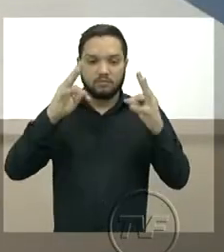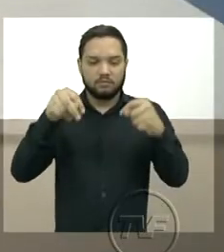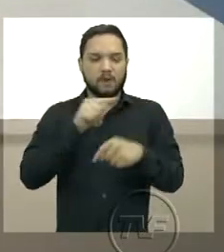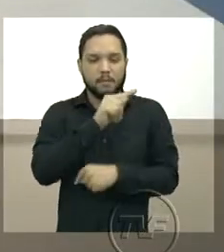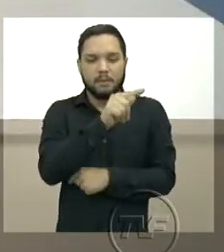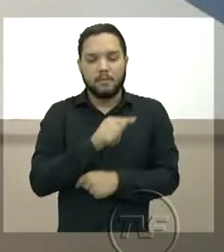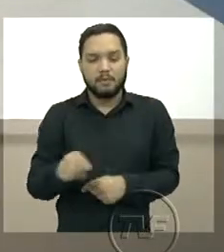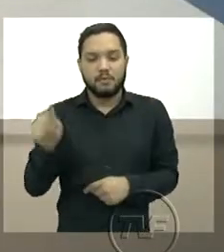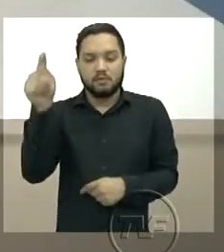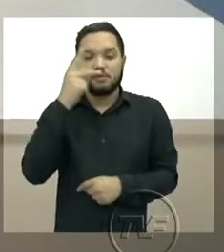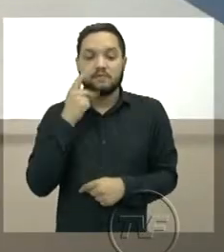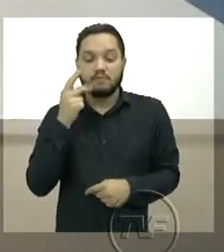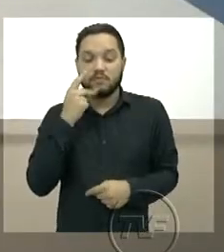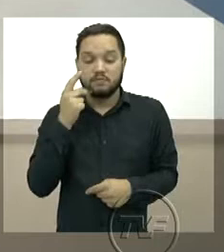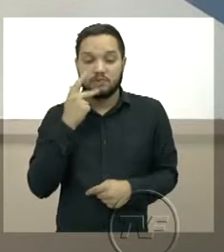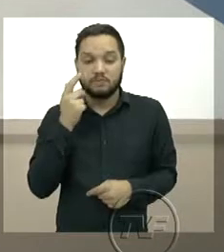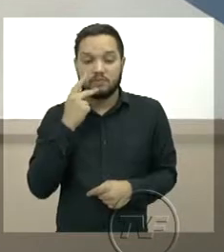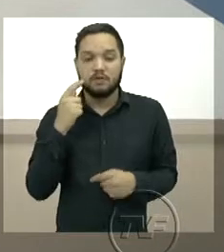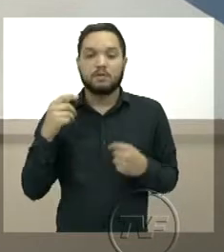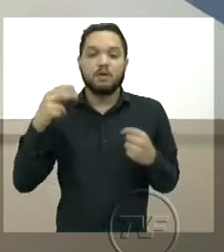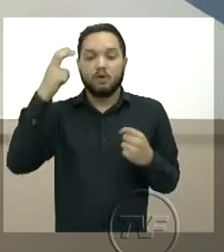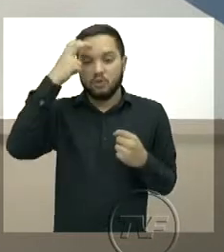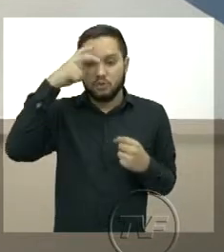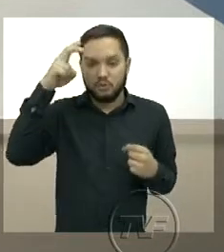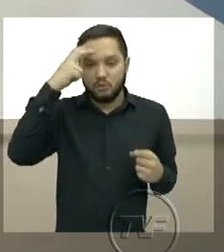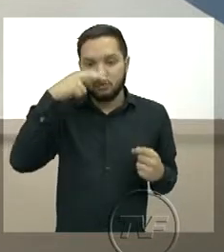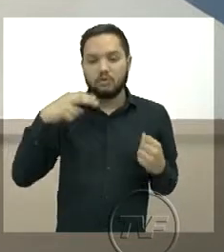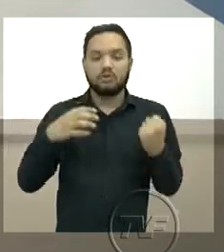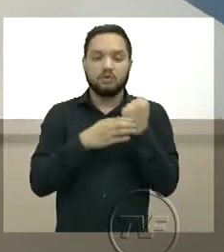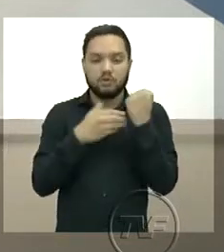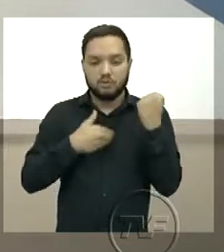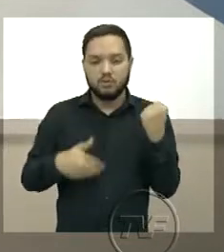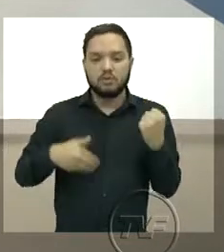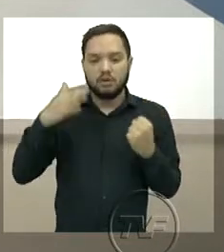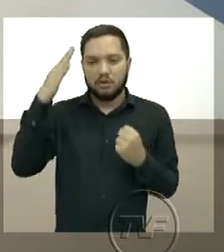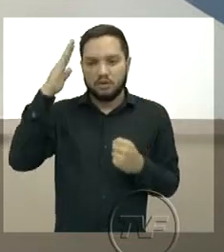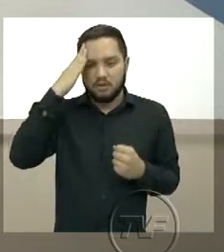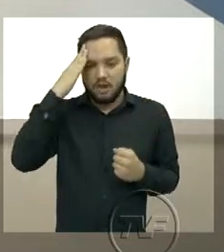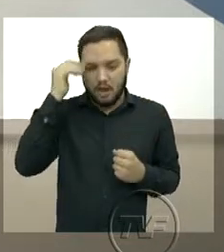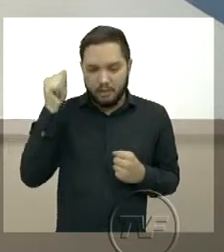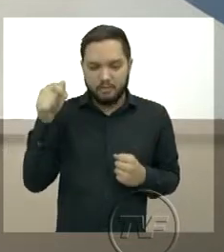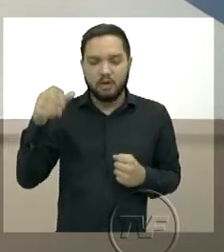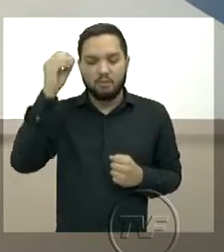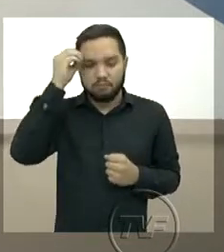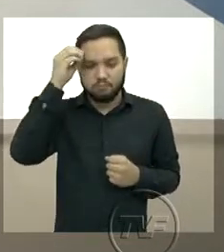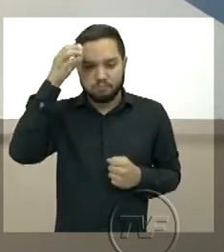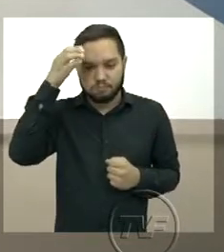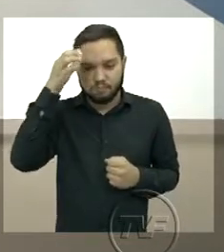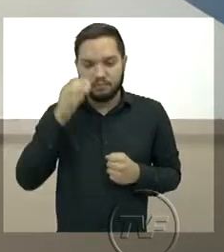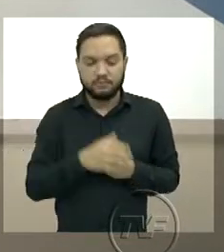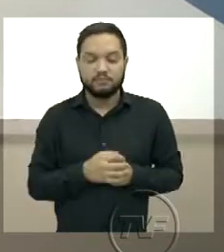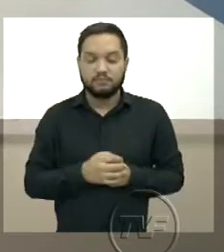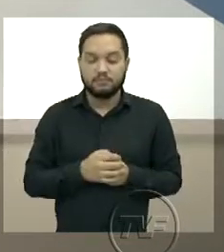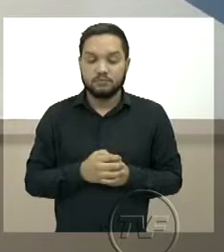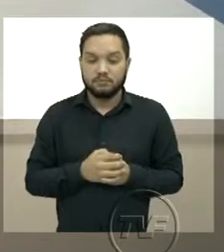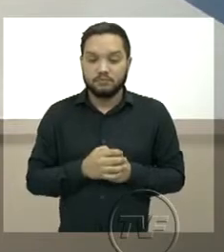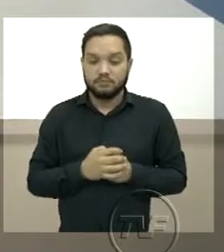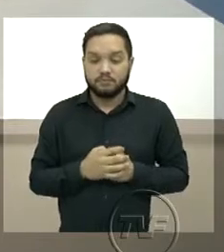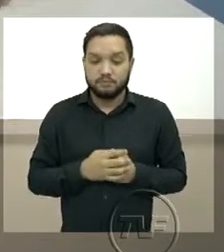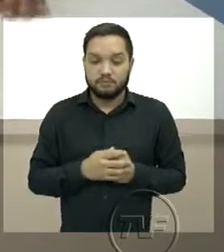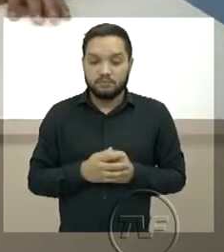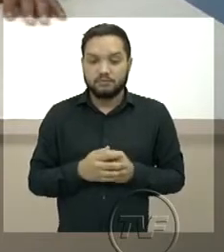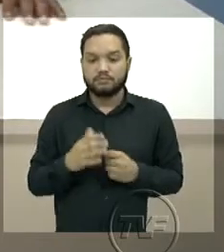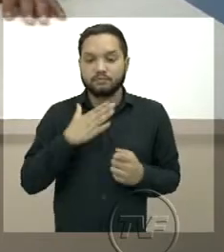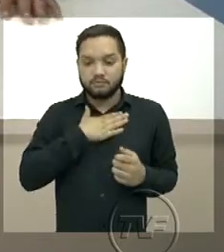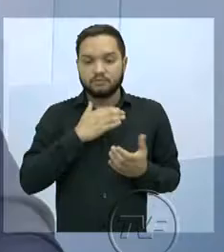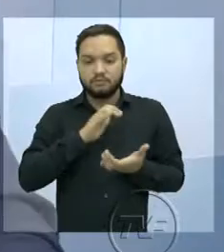de cultura, quando fala em segurança pública, fala com muita propriedade, vereador. Então, o senhor tem essa origem cultural muito forte, essa veia, né, de arte